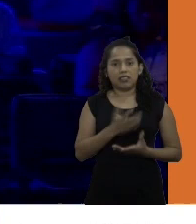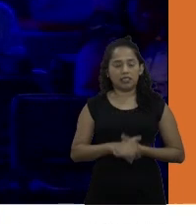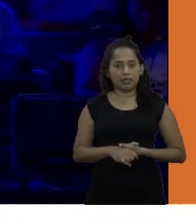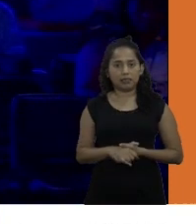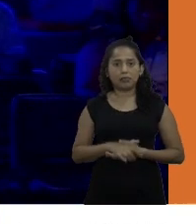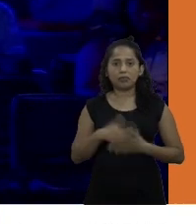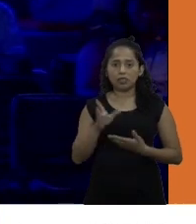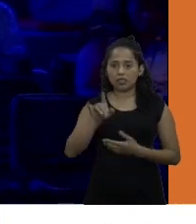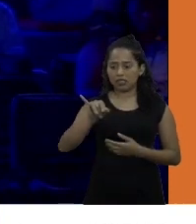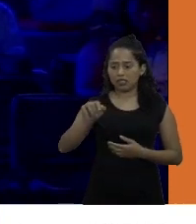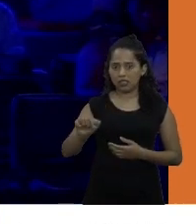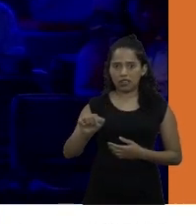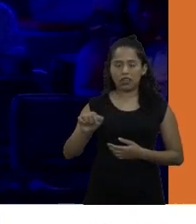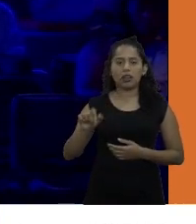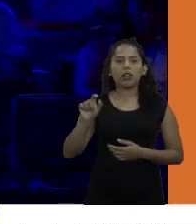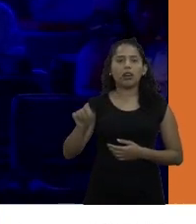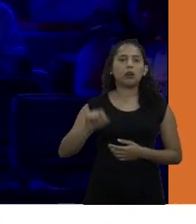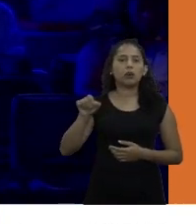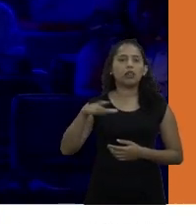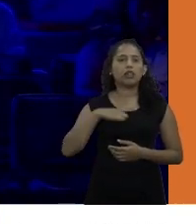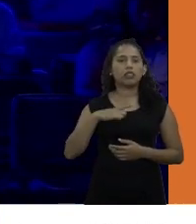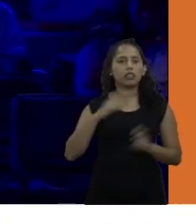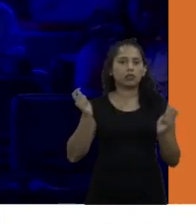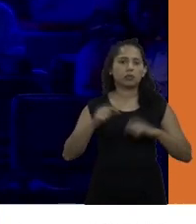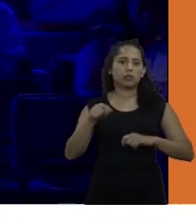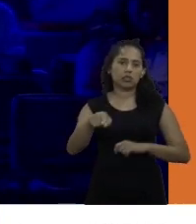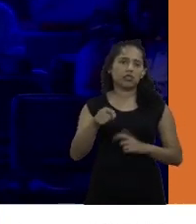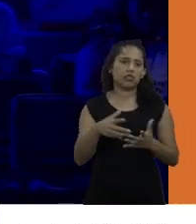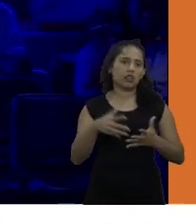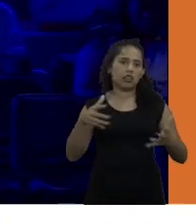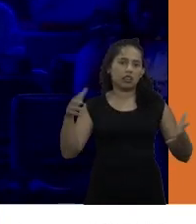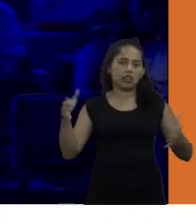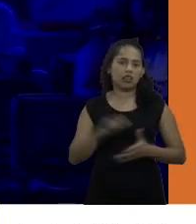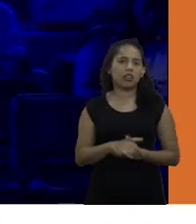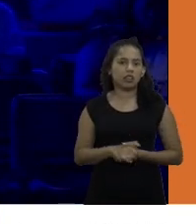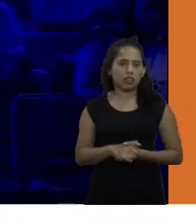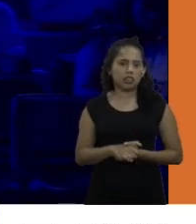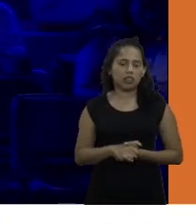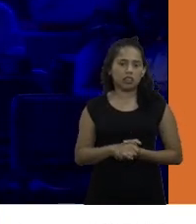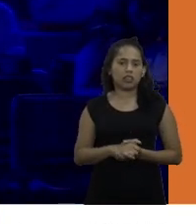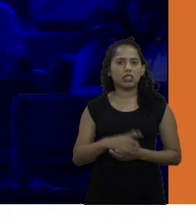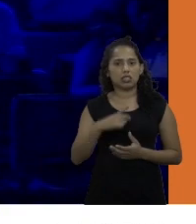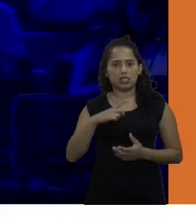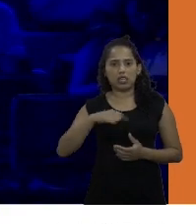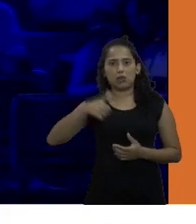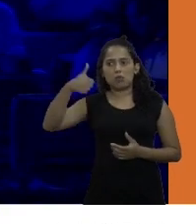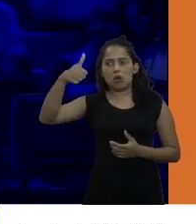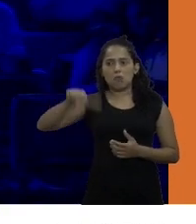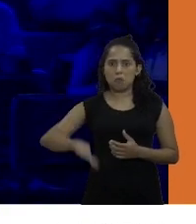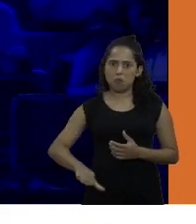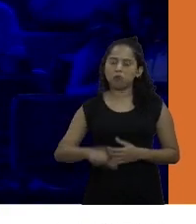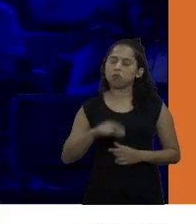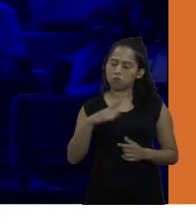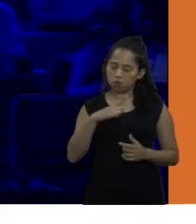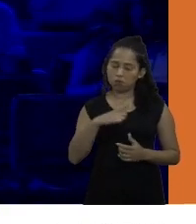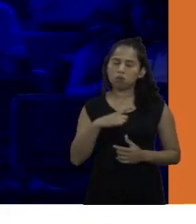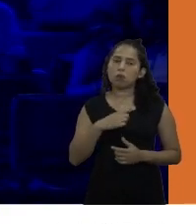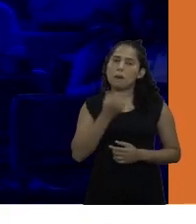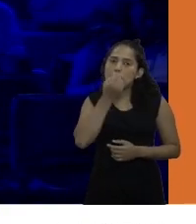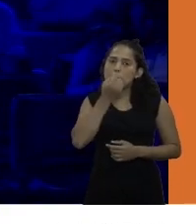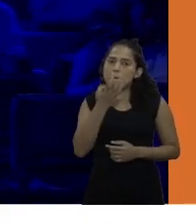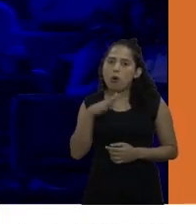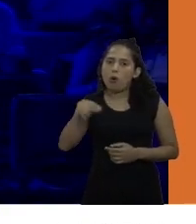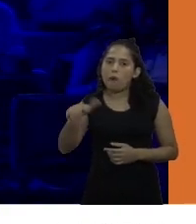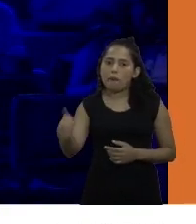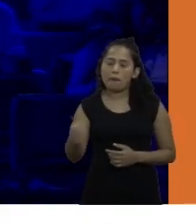inteligência artificial, sim, tem um potencial imenso de fazer o bem e de fazer o mal. E, como a gente sempre se